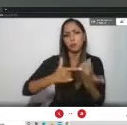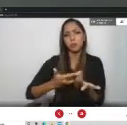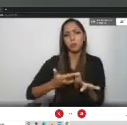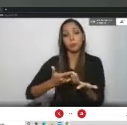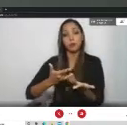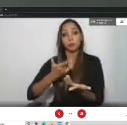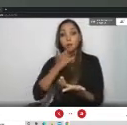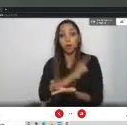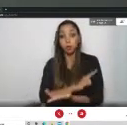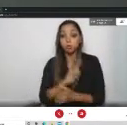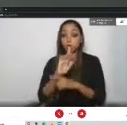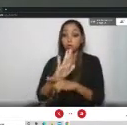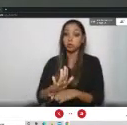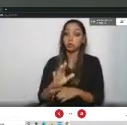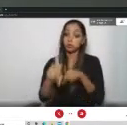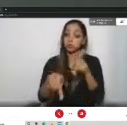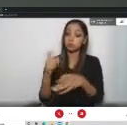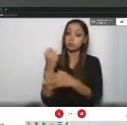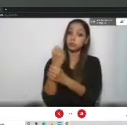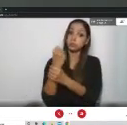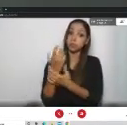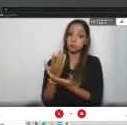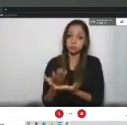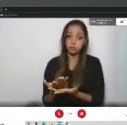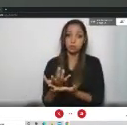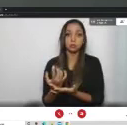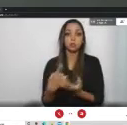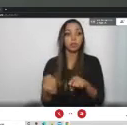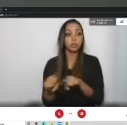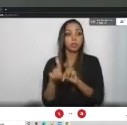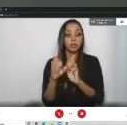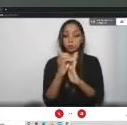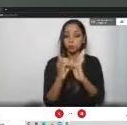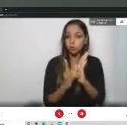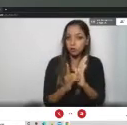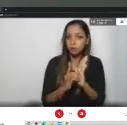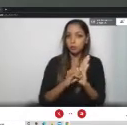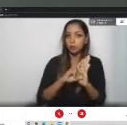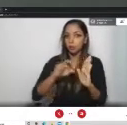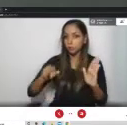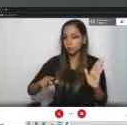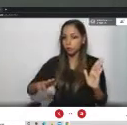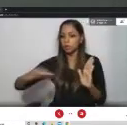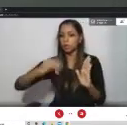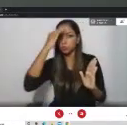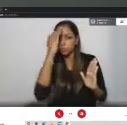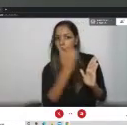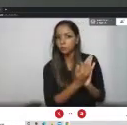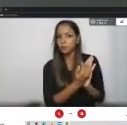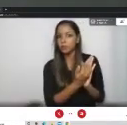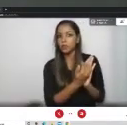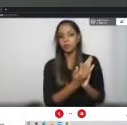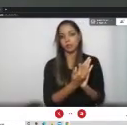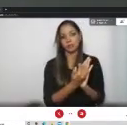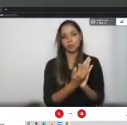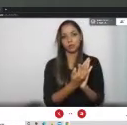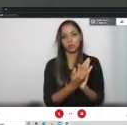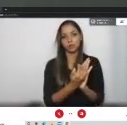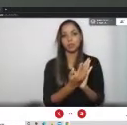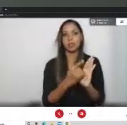população e quem garante, inclusive, a execução dos decretos que estão sendo publicados relativos às medidas restritivas